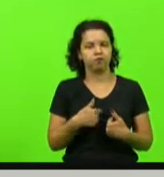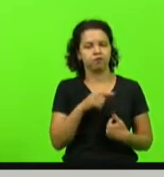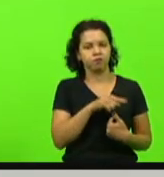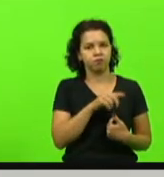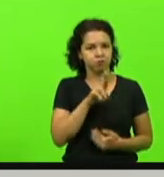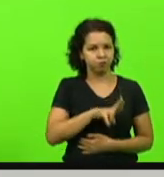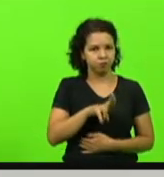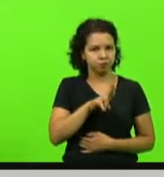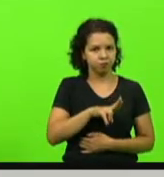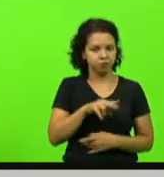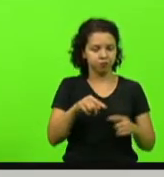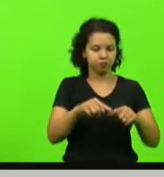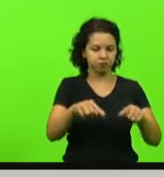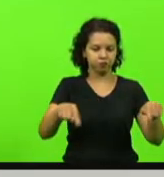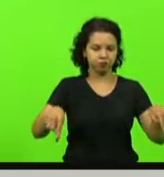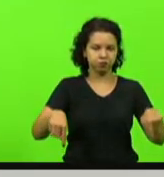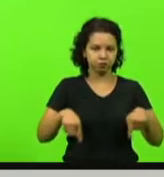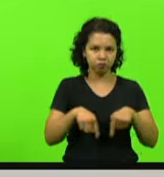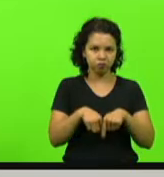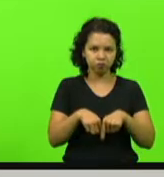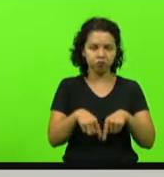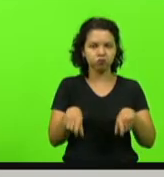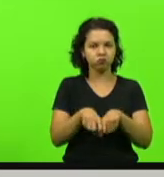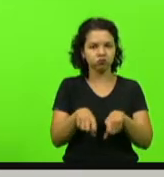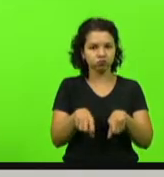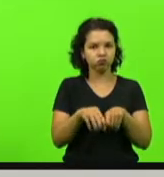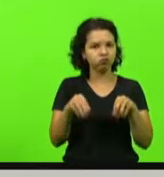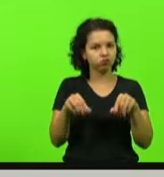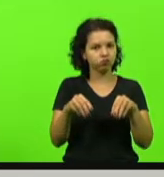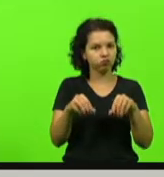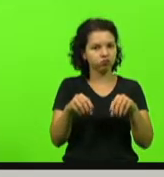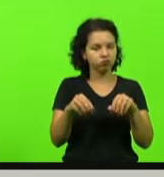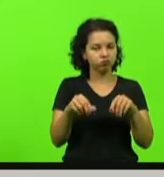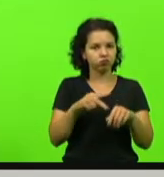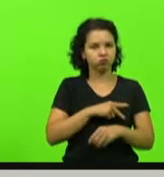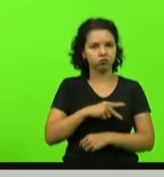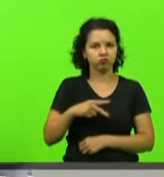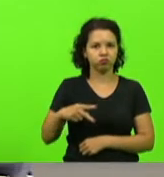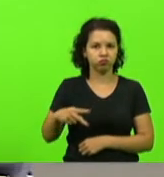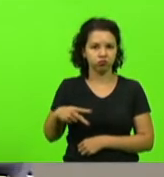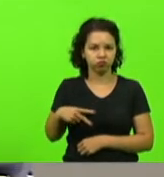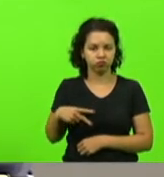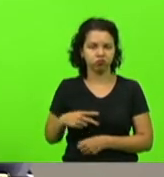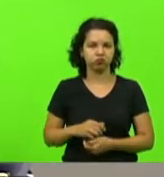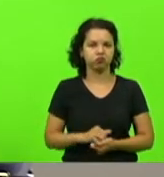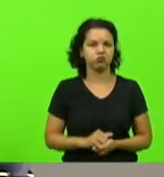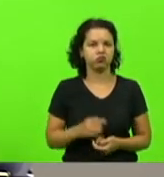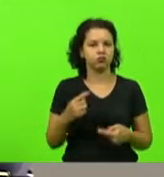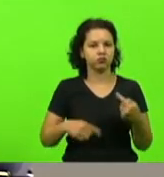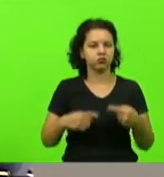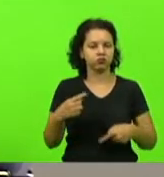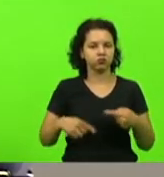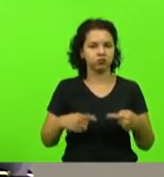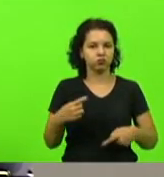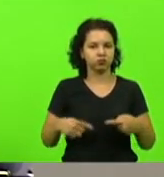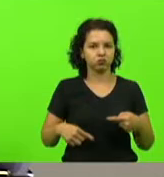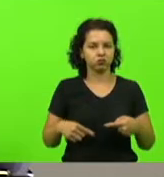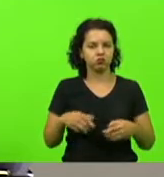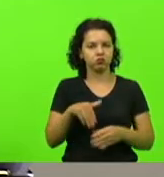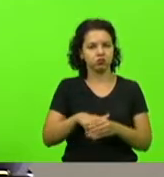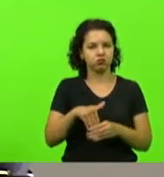uma quadra de areia pública. Em discussão, não havendo quem queira discutir, em votação,